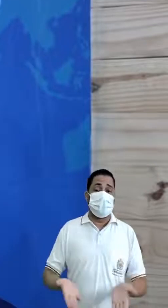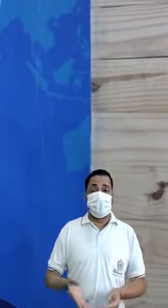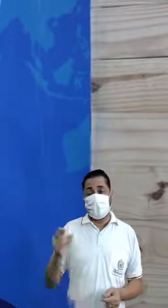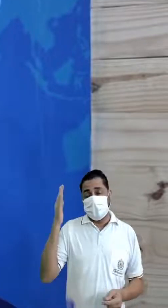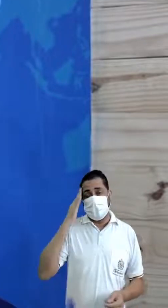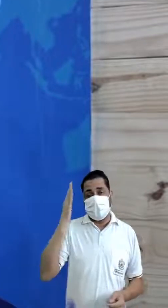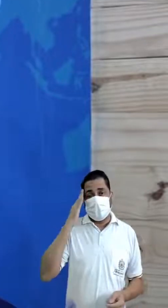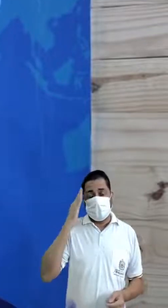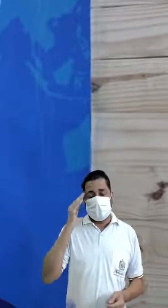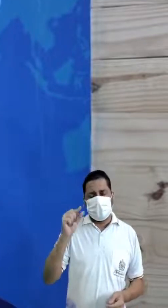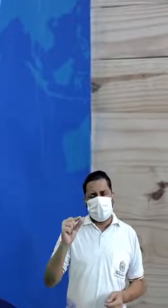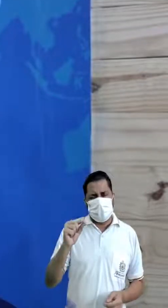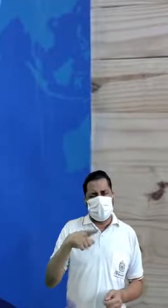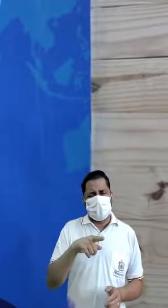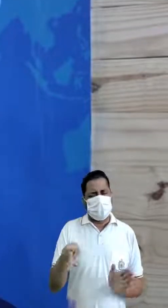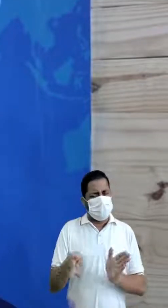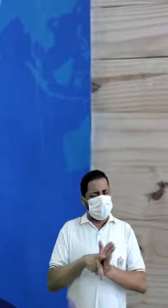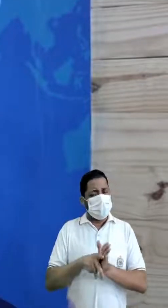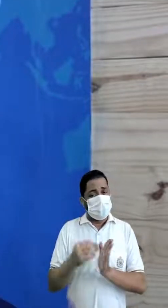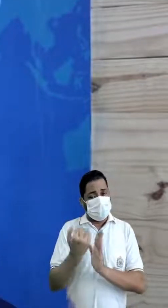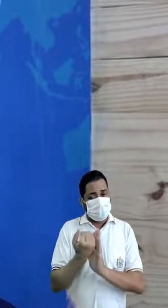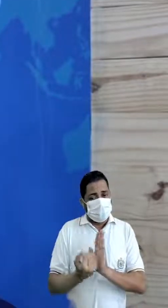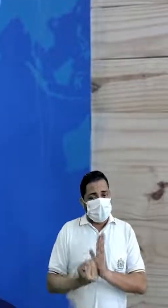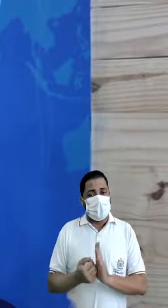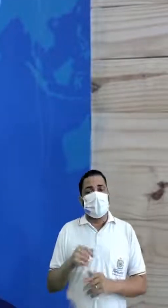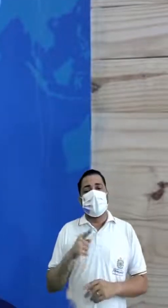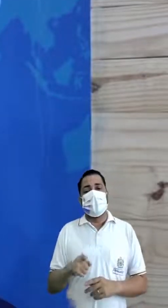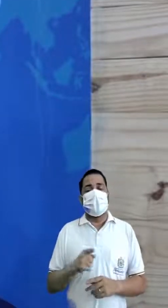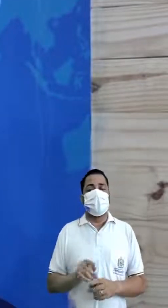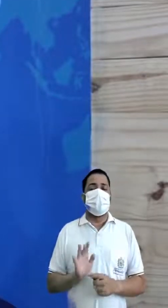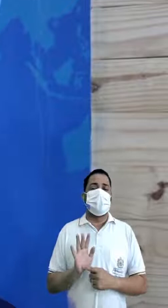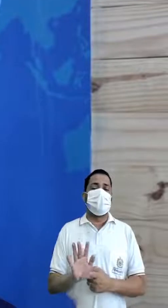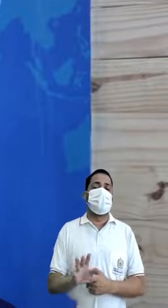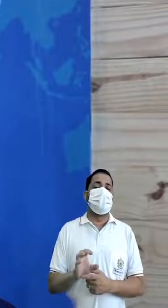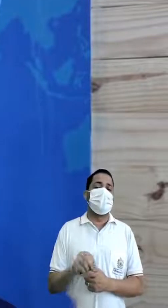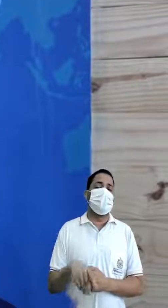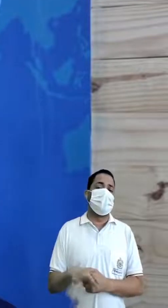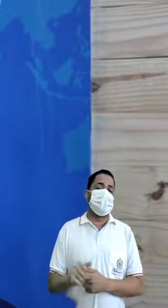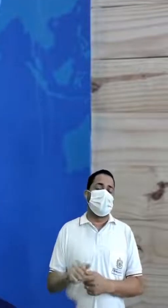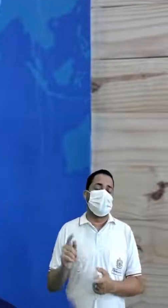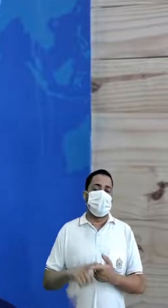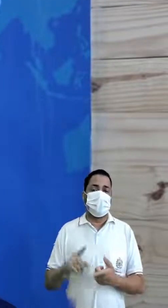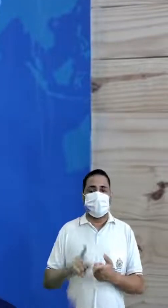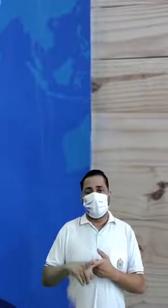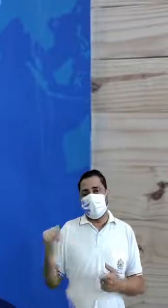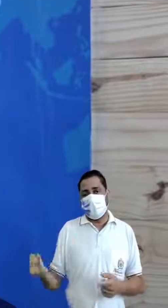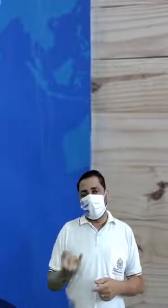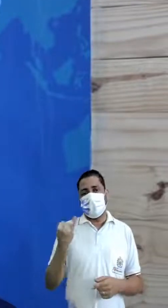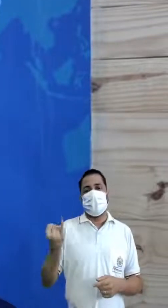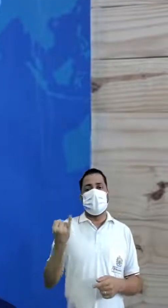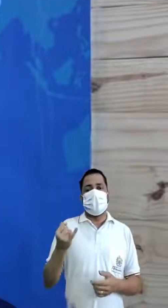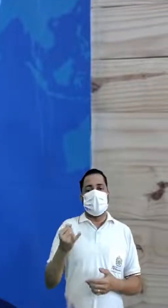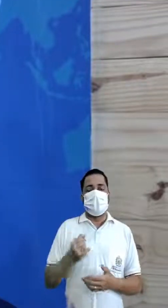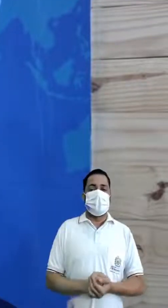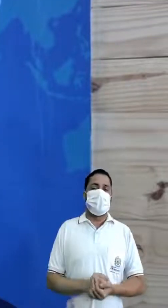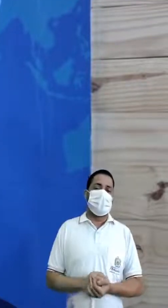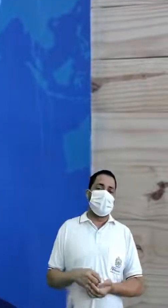dessas propriedades da projeção cônica e também a sua importância para o design de